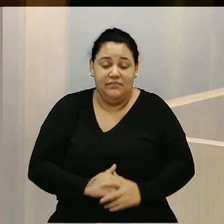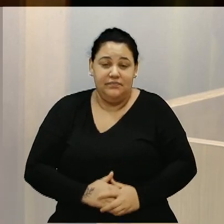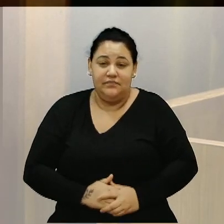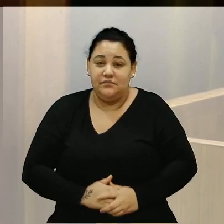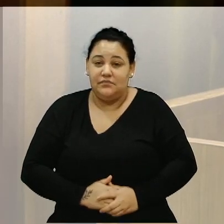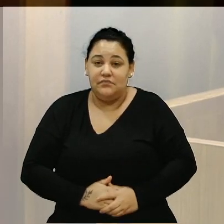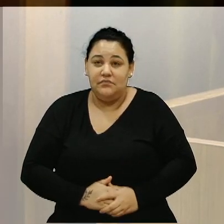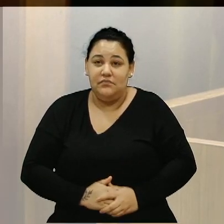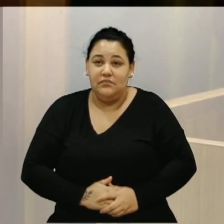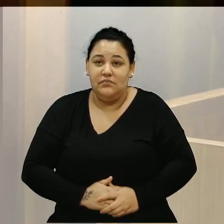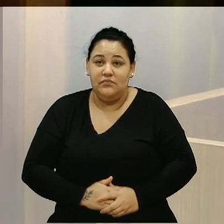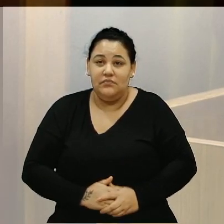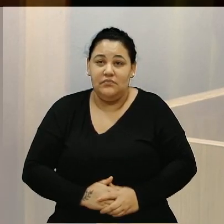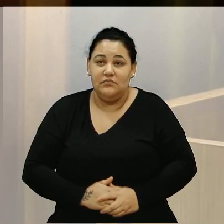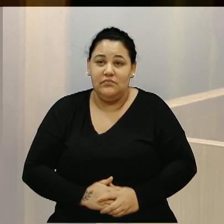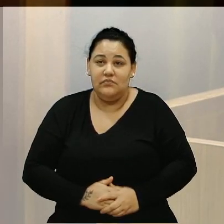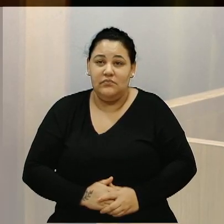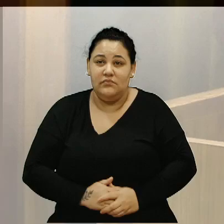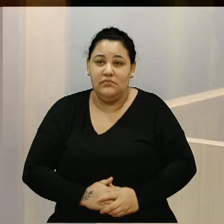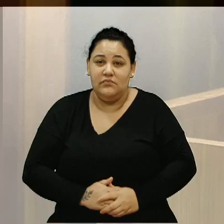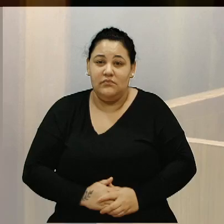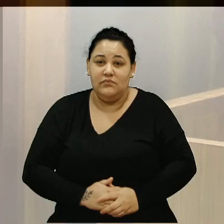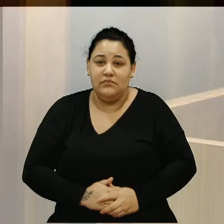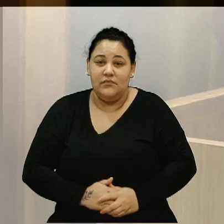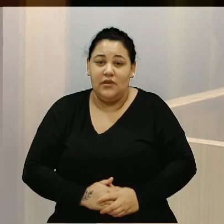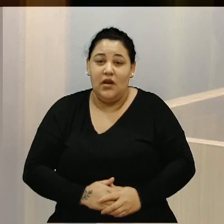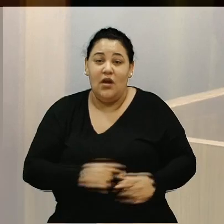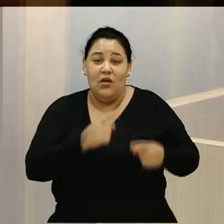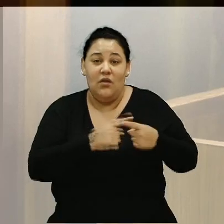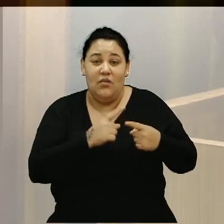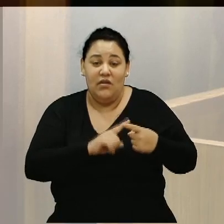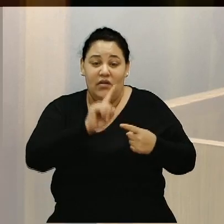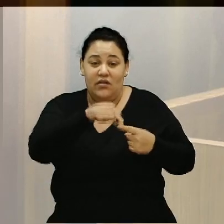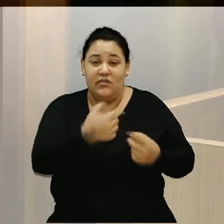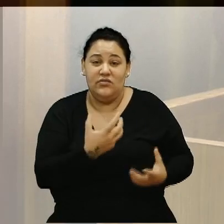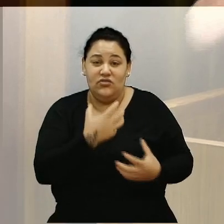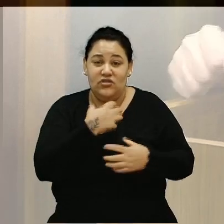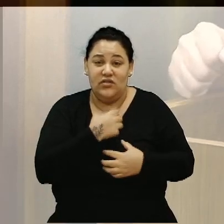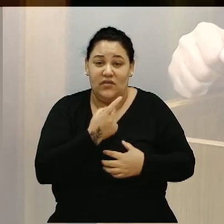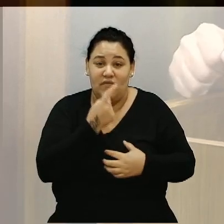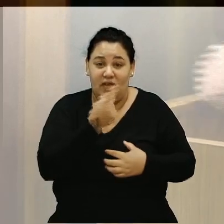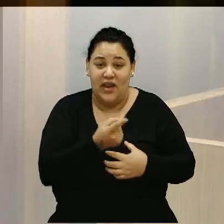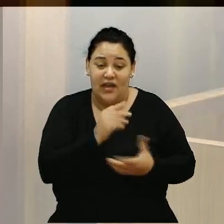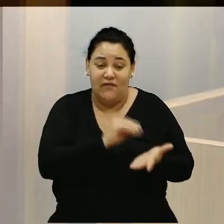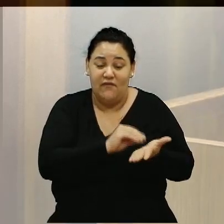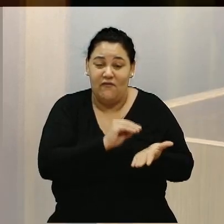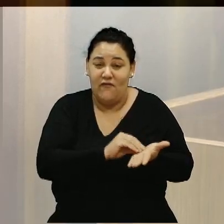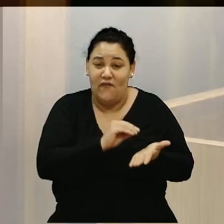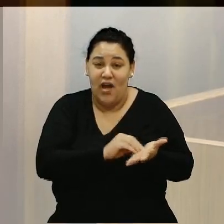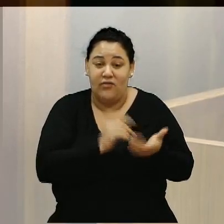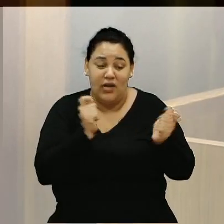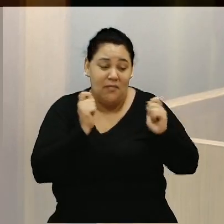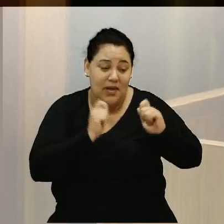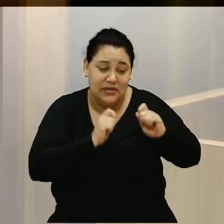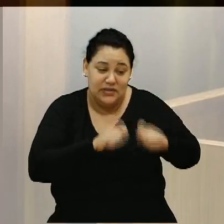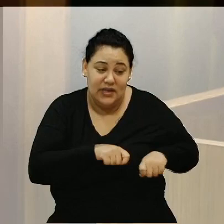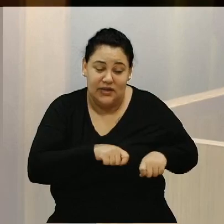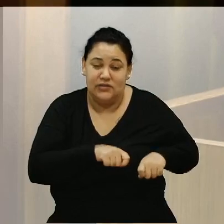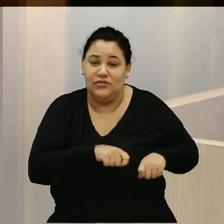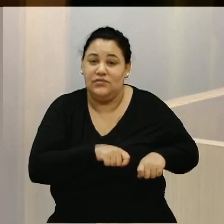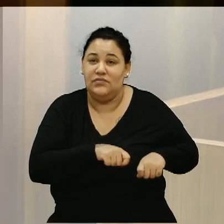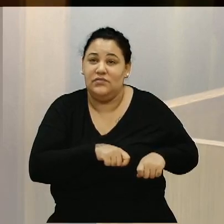Um negacionista de sapatênis. É assim que nós podemos definir esse governador. Negacionista